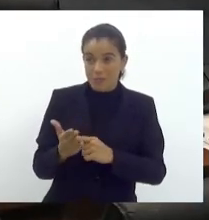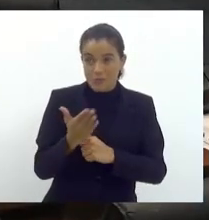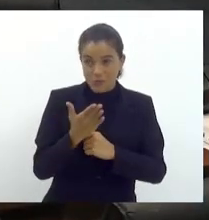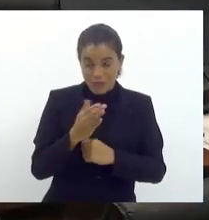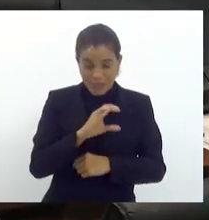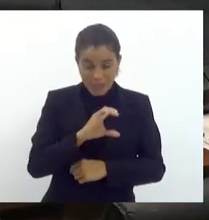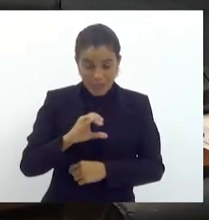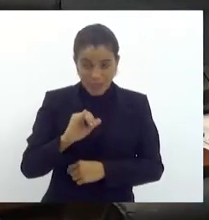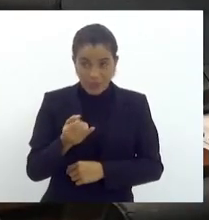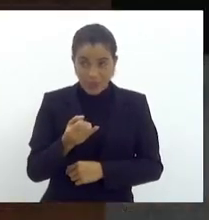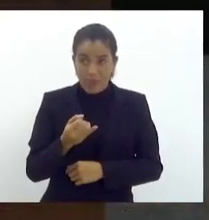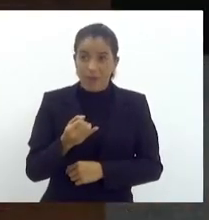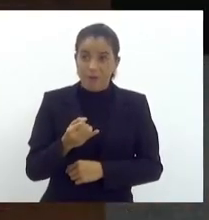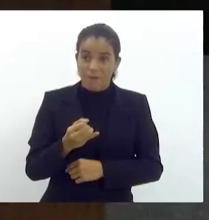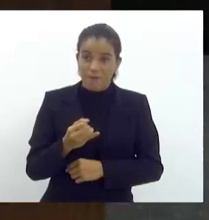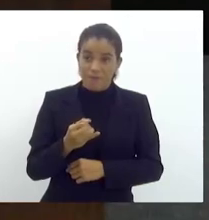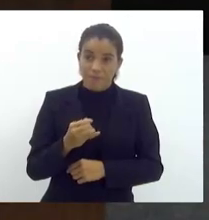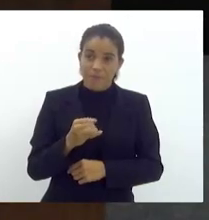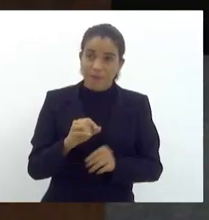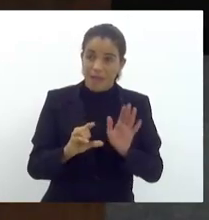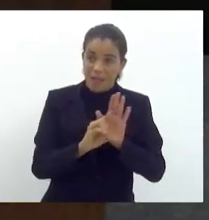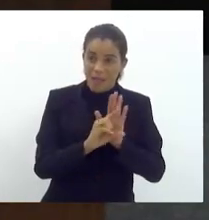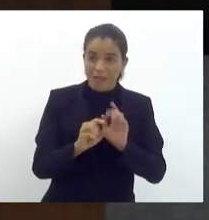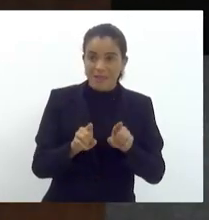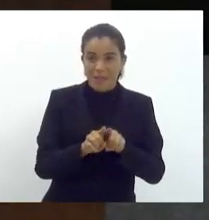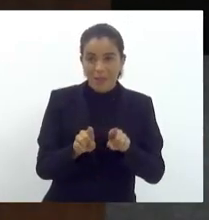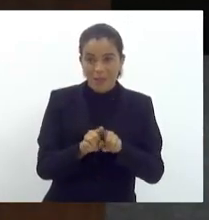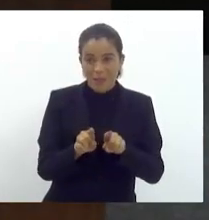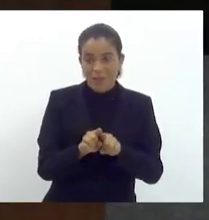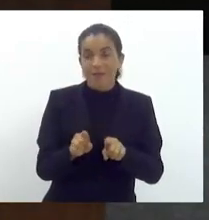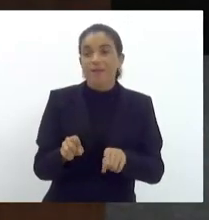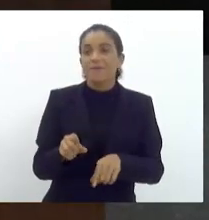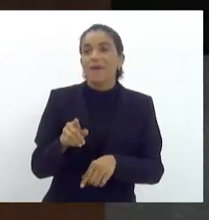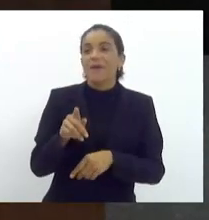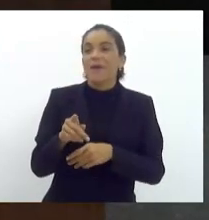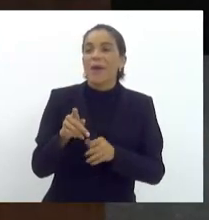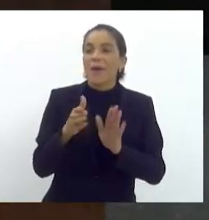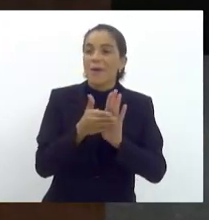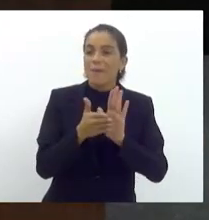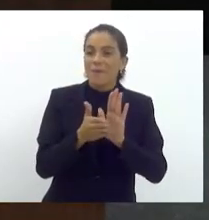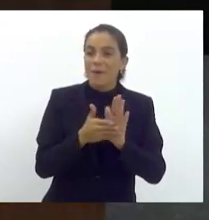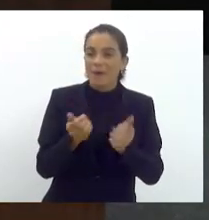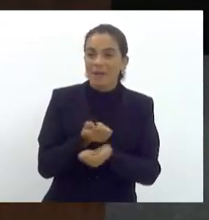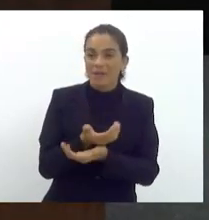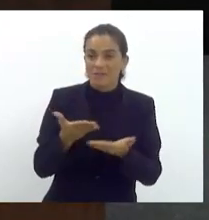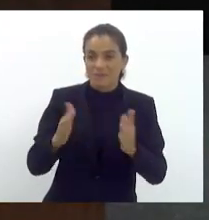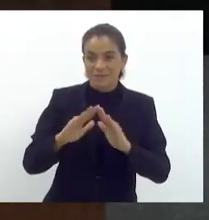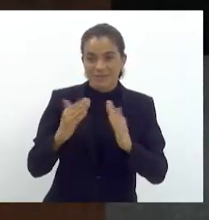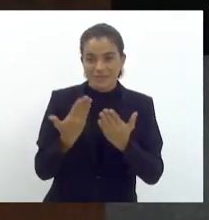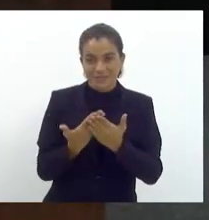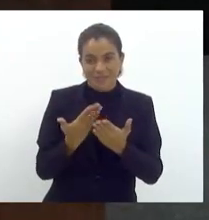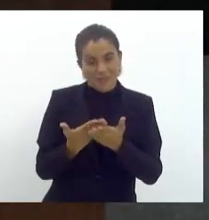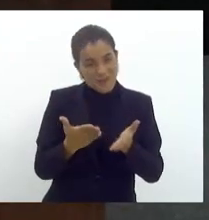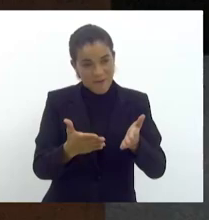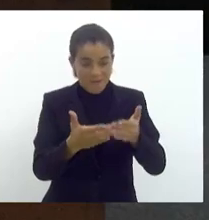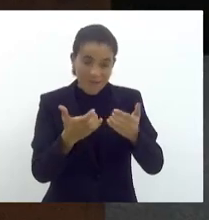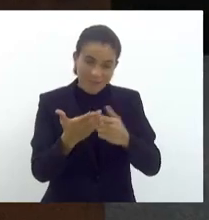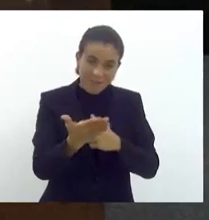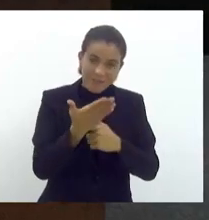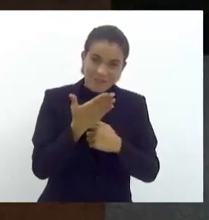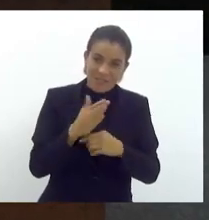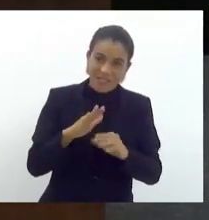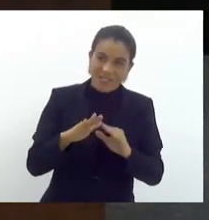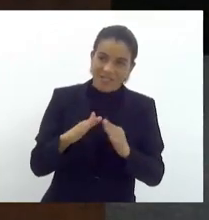ccj além dessa lei a gente tem uma em vigor que é o programa de distribuição nas escolas Então já peço ajuda de vocês